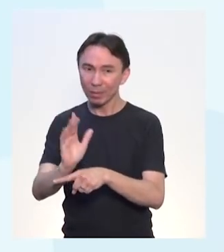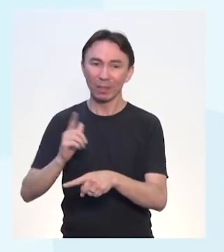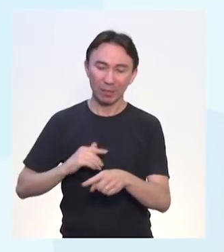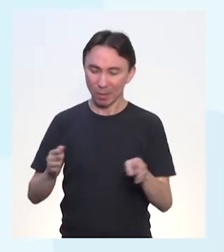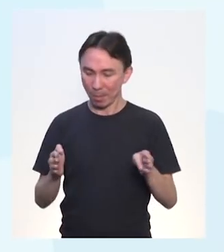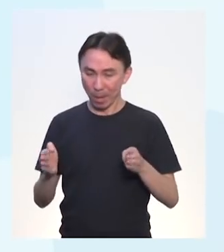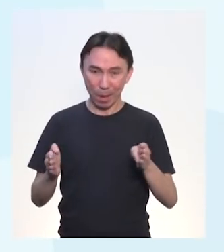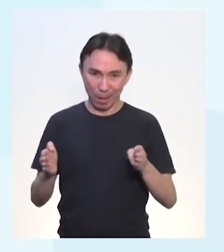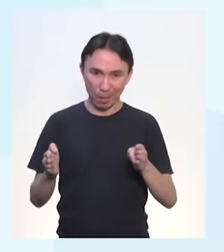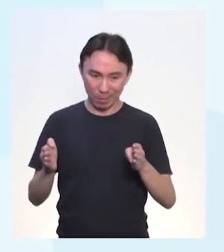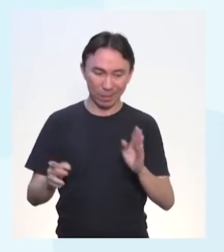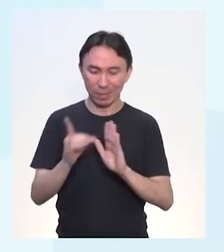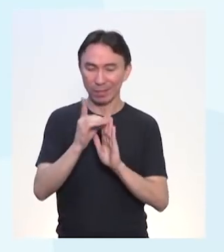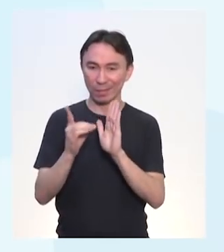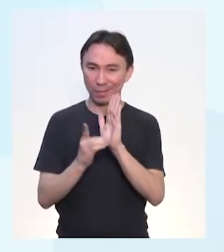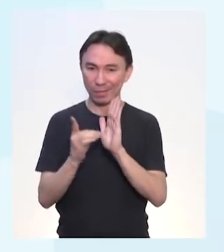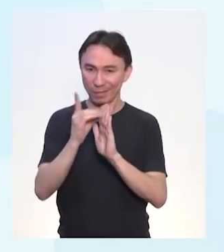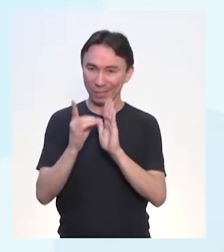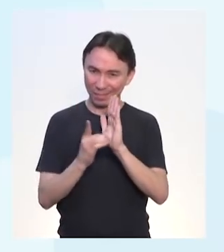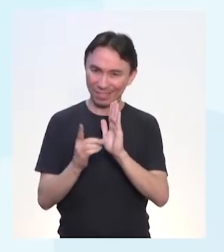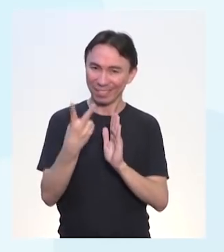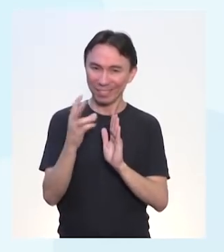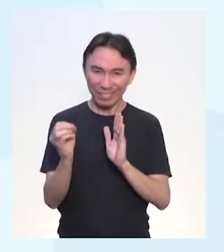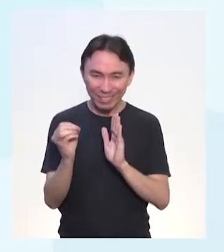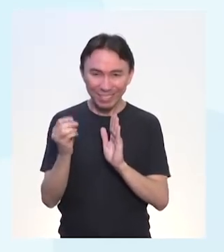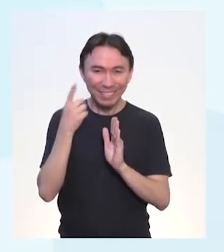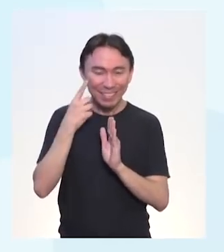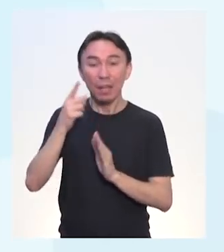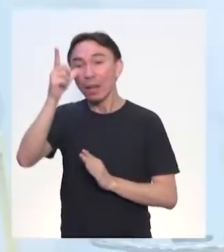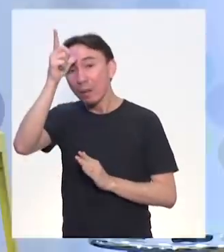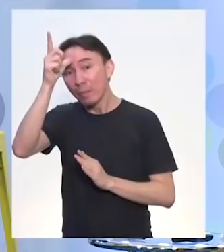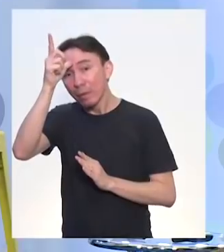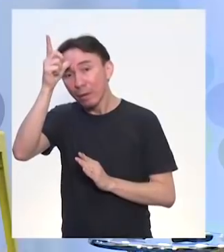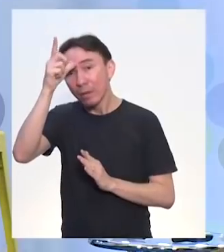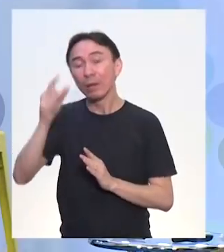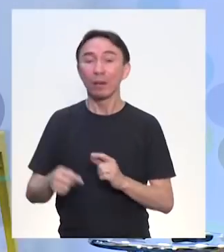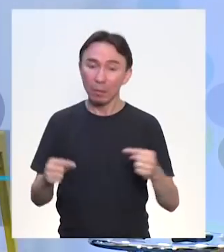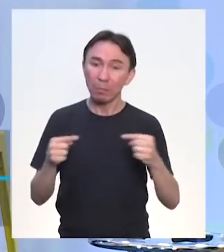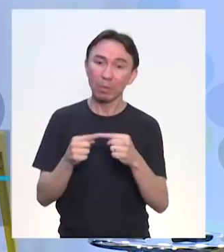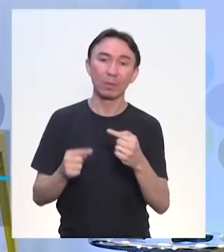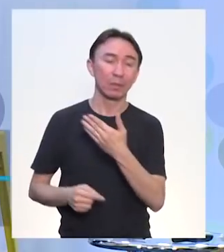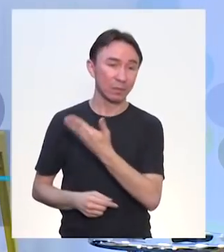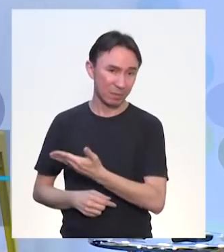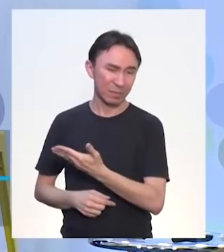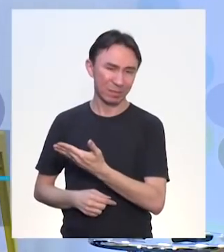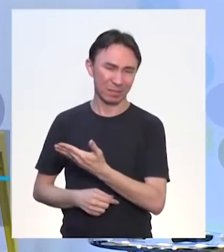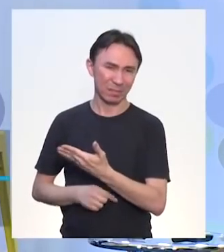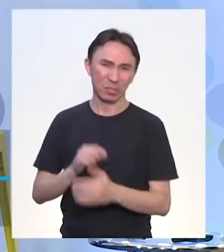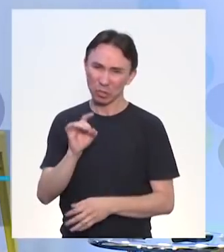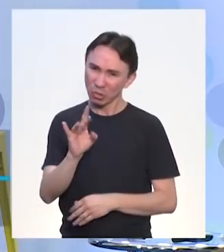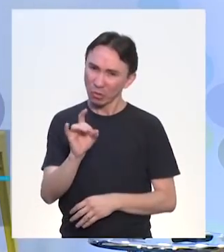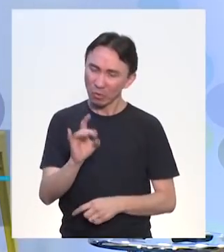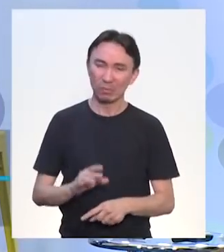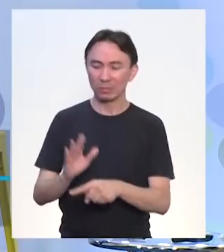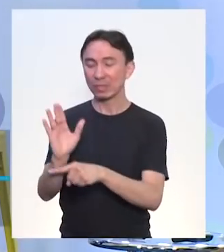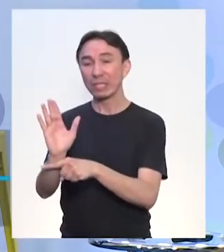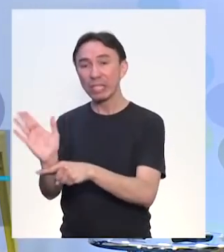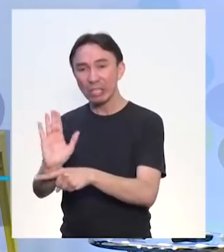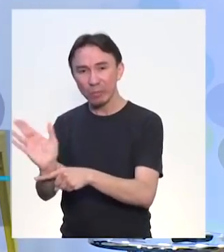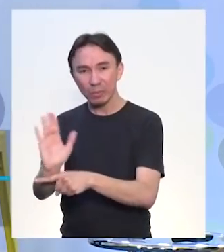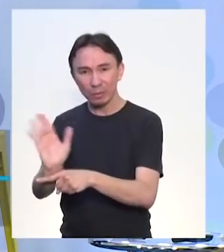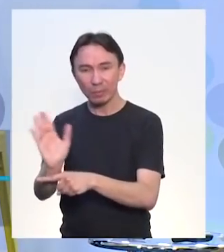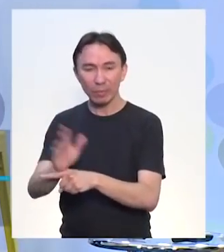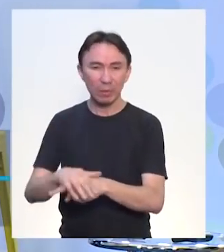Alemanha, que justamente retrata isso. Não só através dos temas, os temas do expressionismo